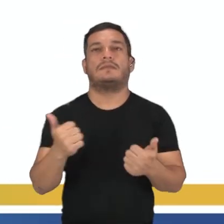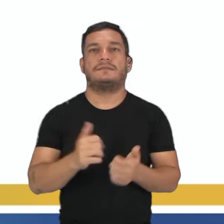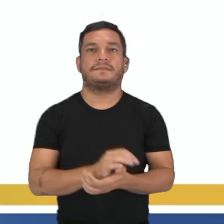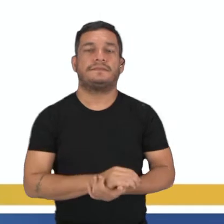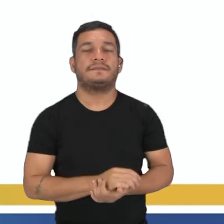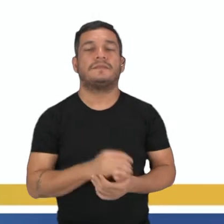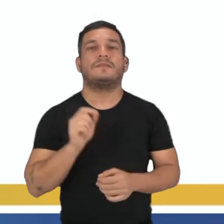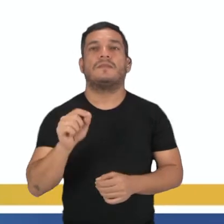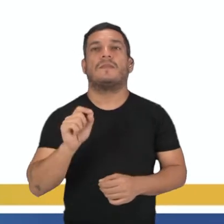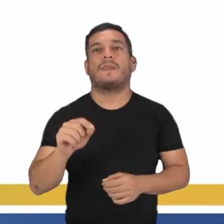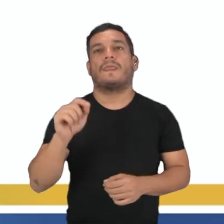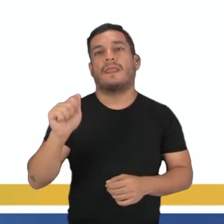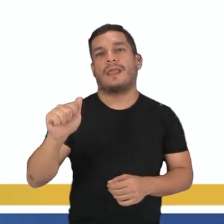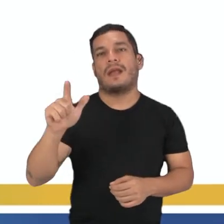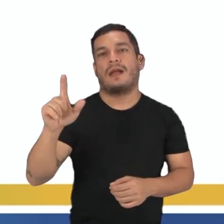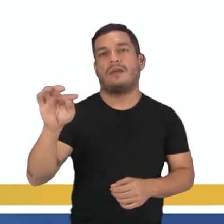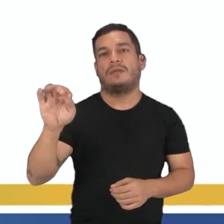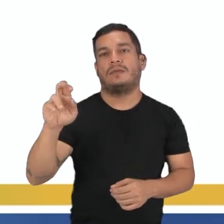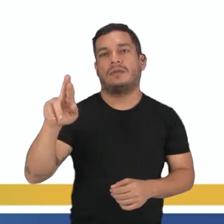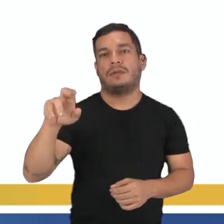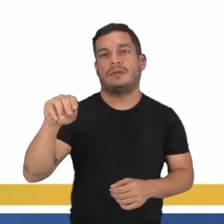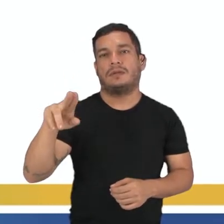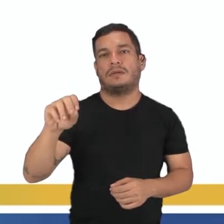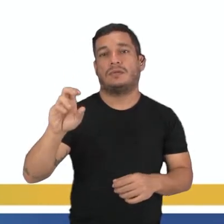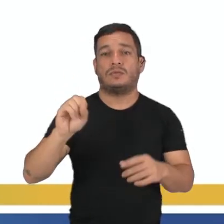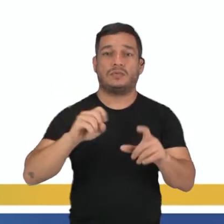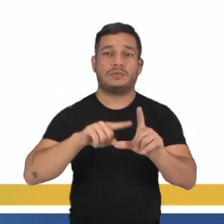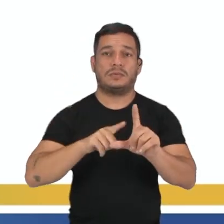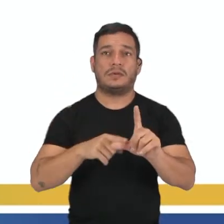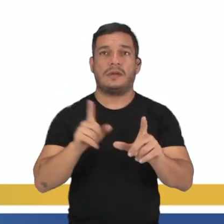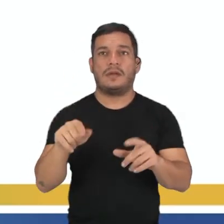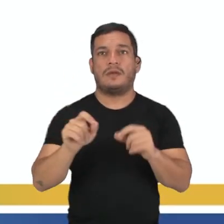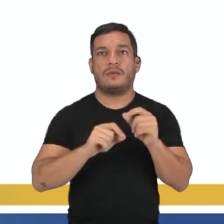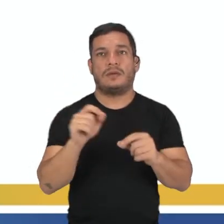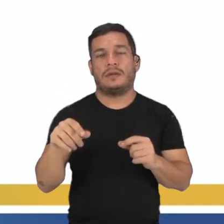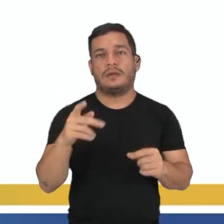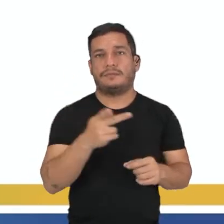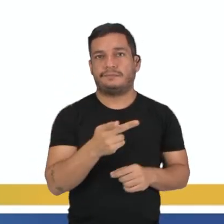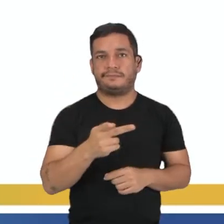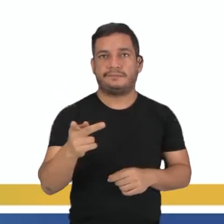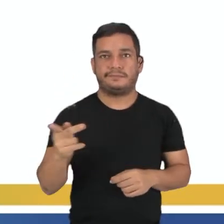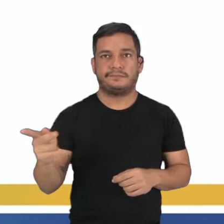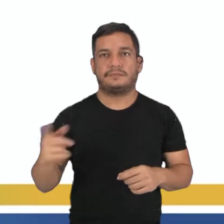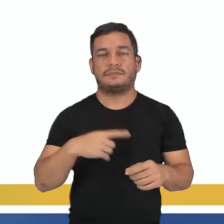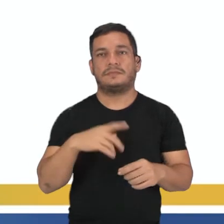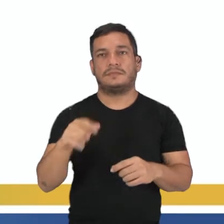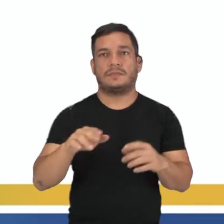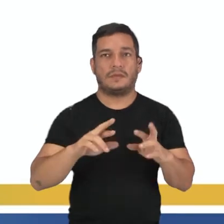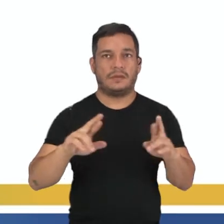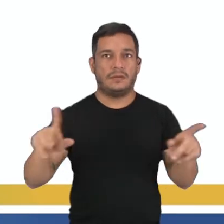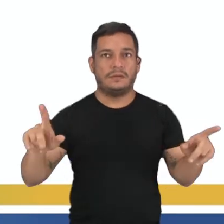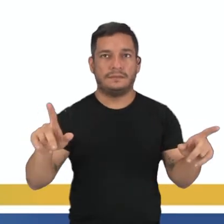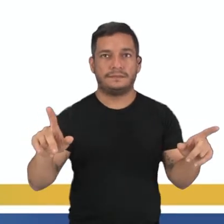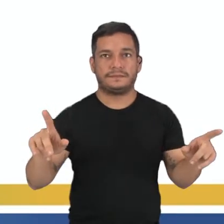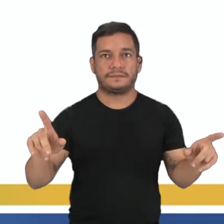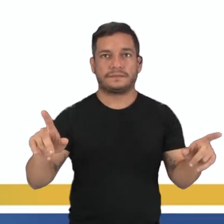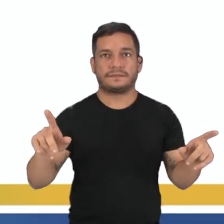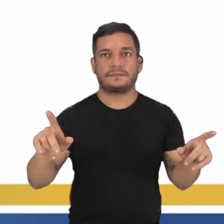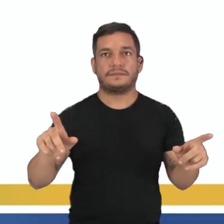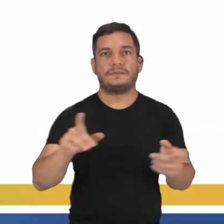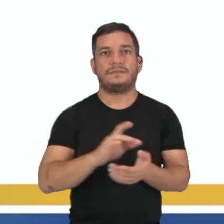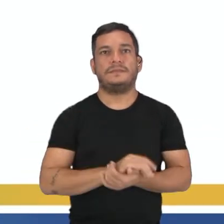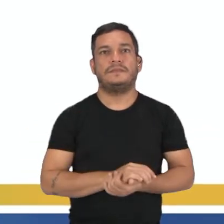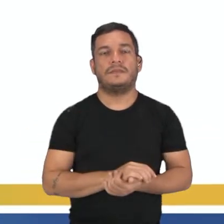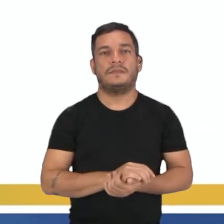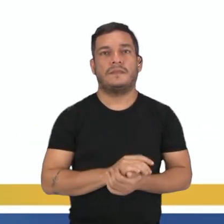o que são ângulos alternos? São pares de ângulos que estão em lados opostos da